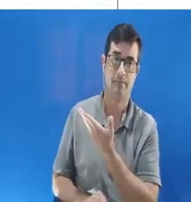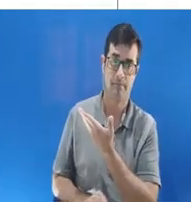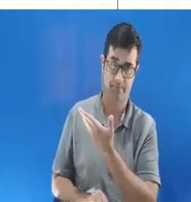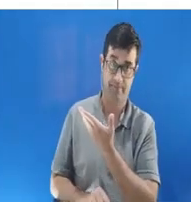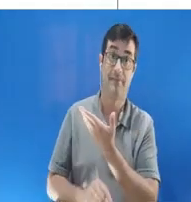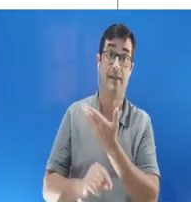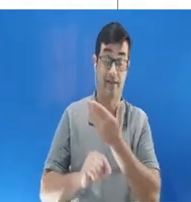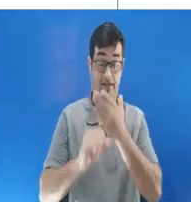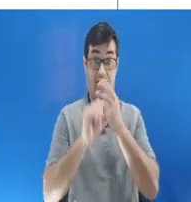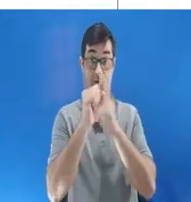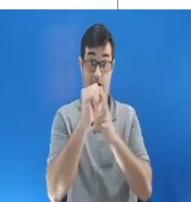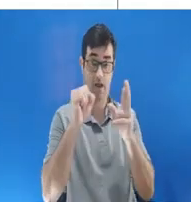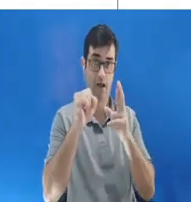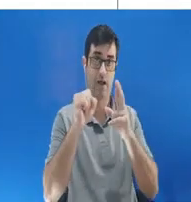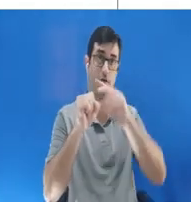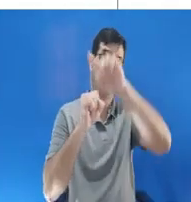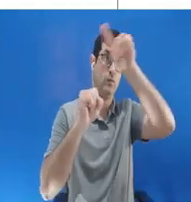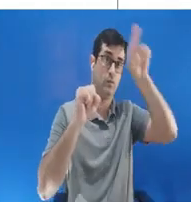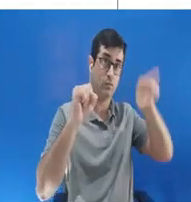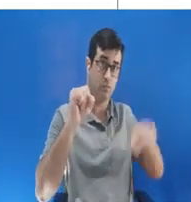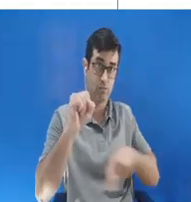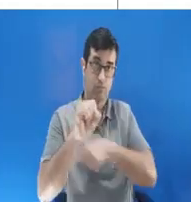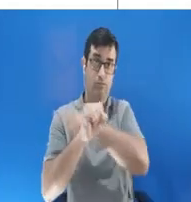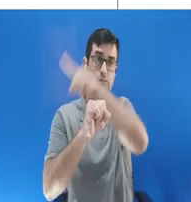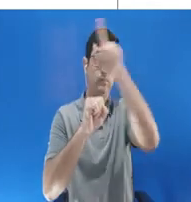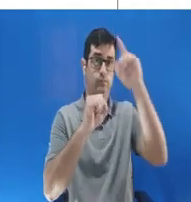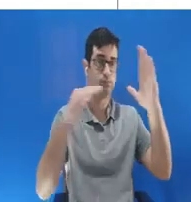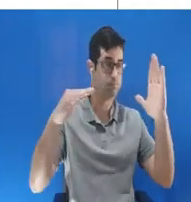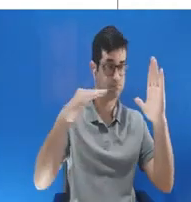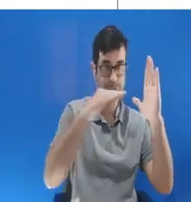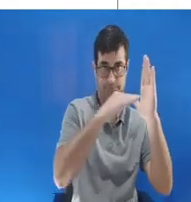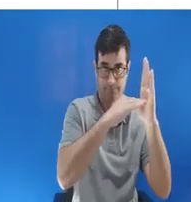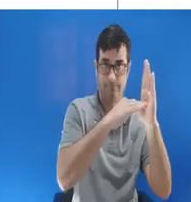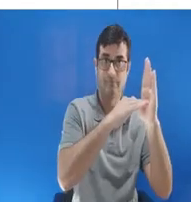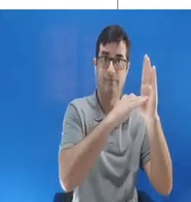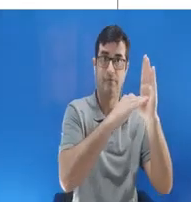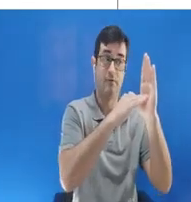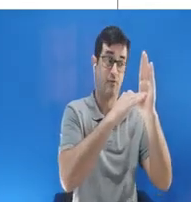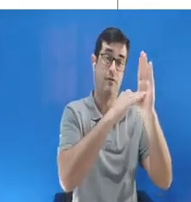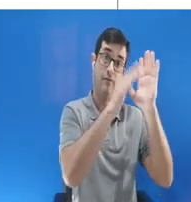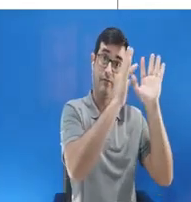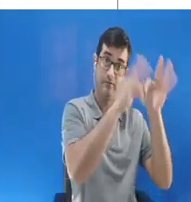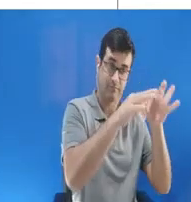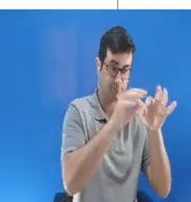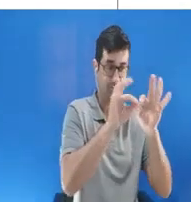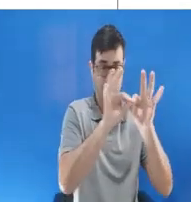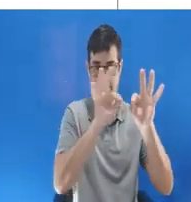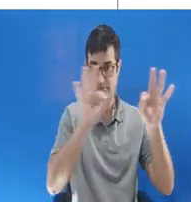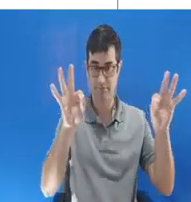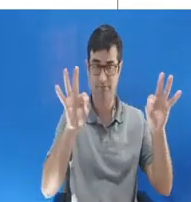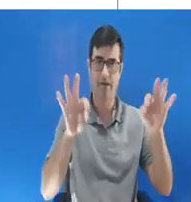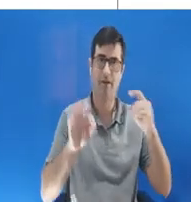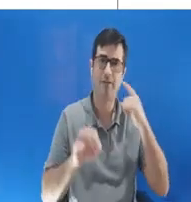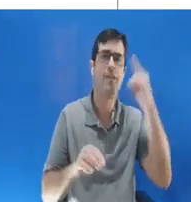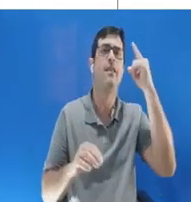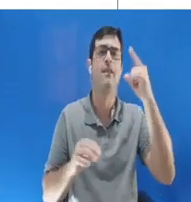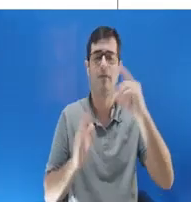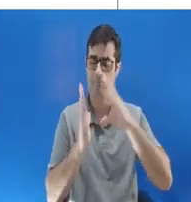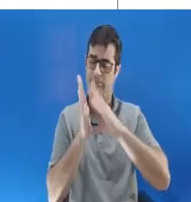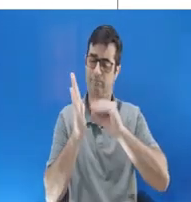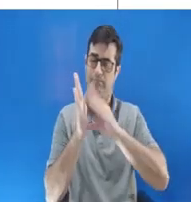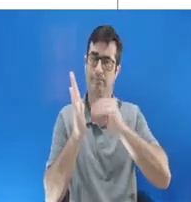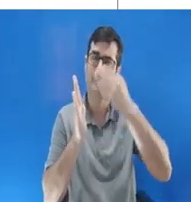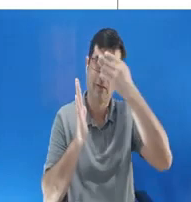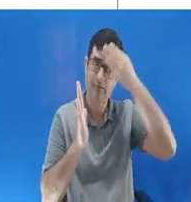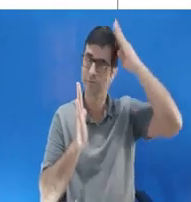da eletrosfera. Como assim? Vamos pensar então no modelo de Bohr, aquele modelo definido, né, onde eu tenho órbitas circulares